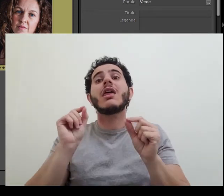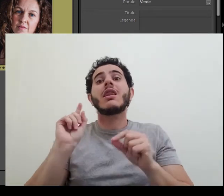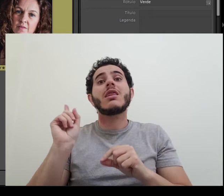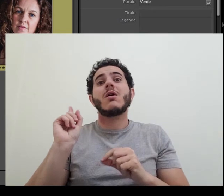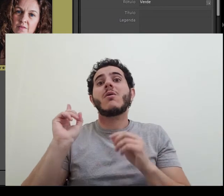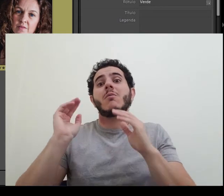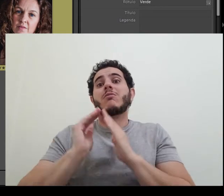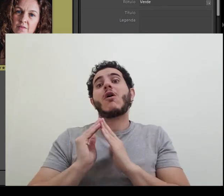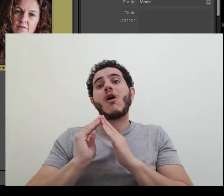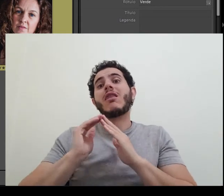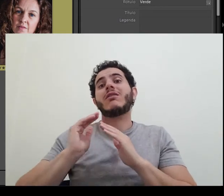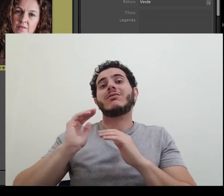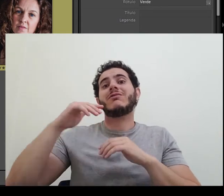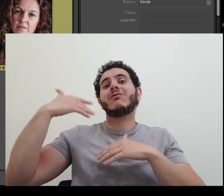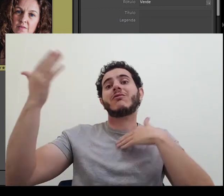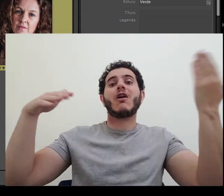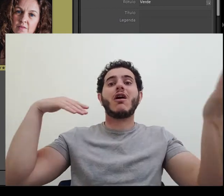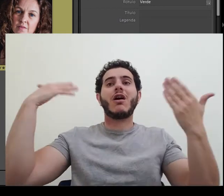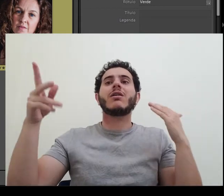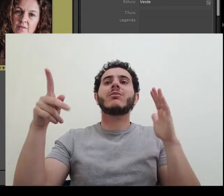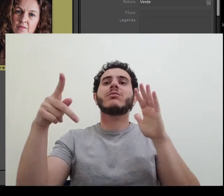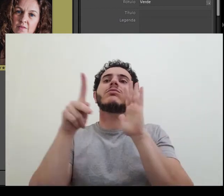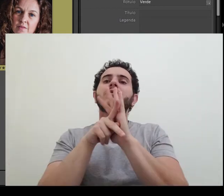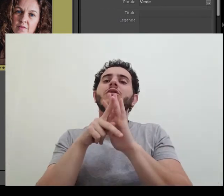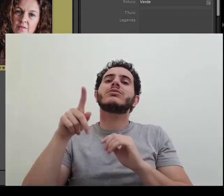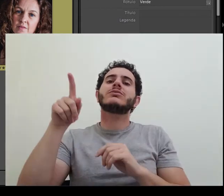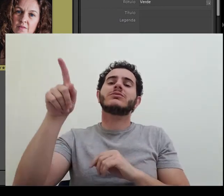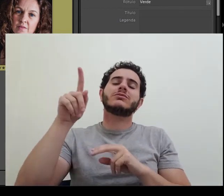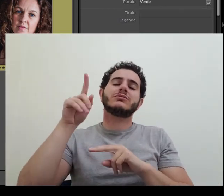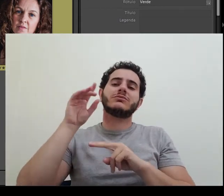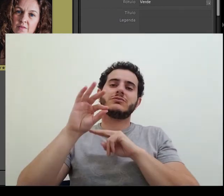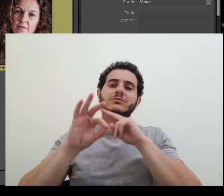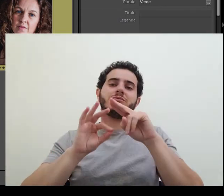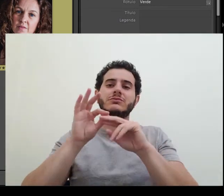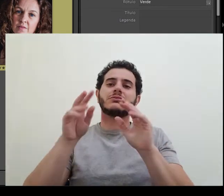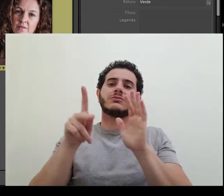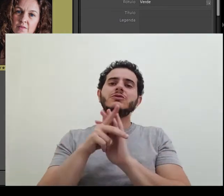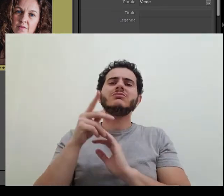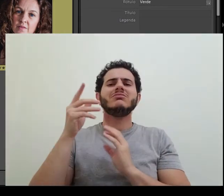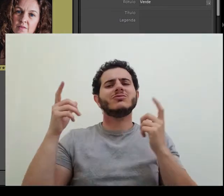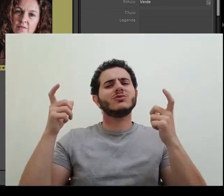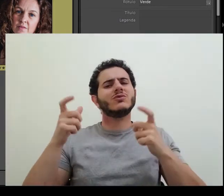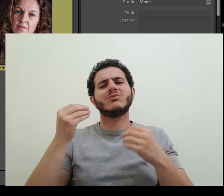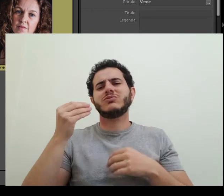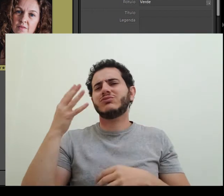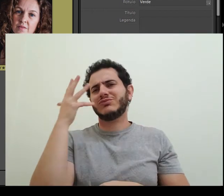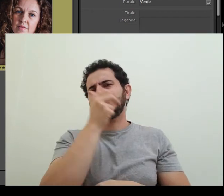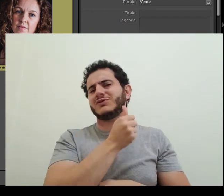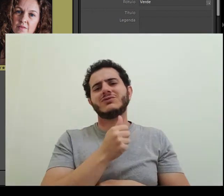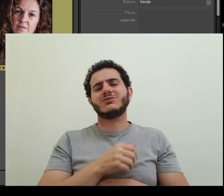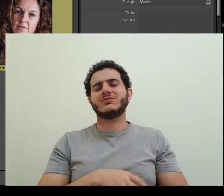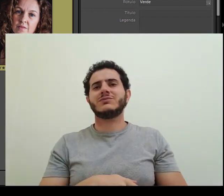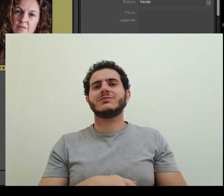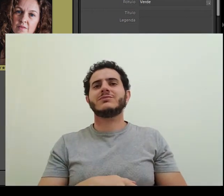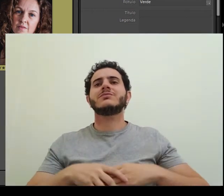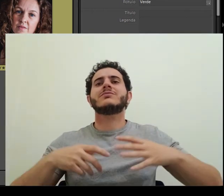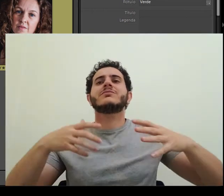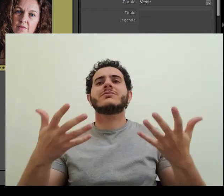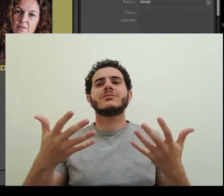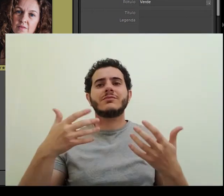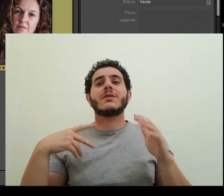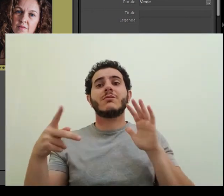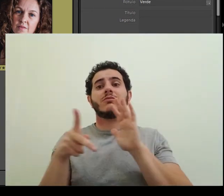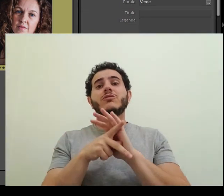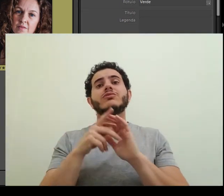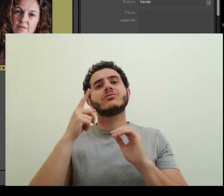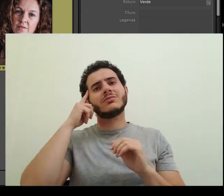cidade de São Carlos, venham conhecer o Cerrado da Federal, da Universidade Federal de São Carlos, um dos lugares muito bonitos aqui de São Carlos. Bom, então estou aqui, estou